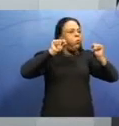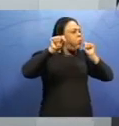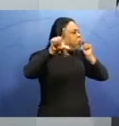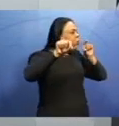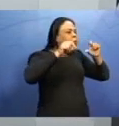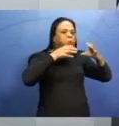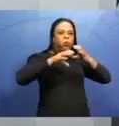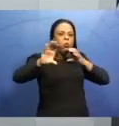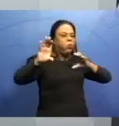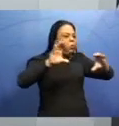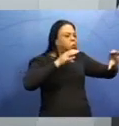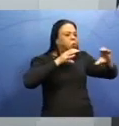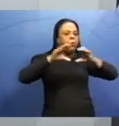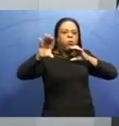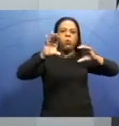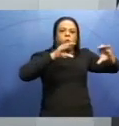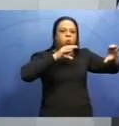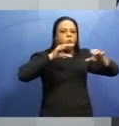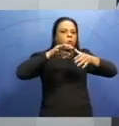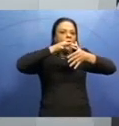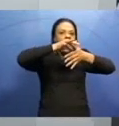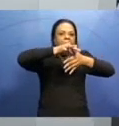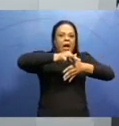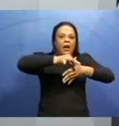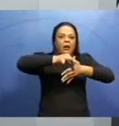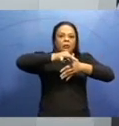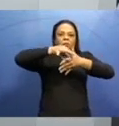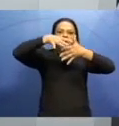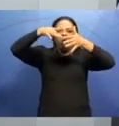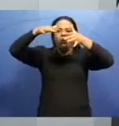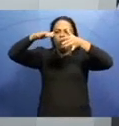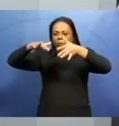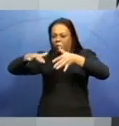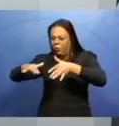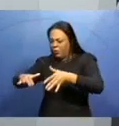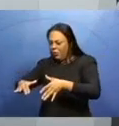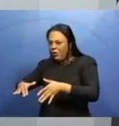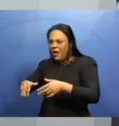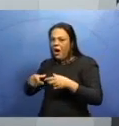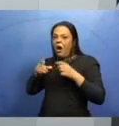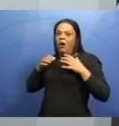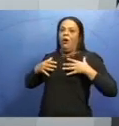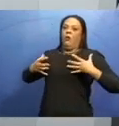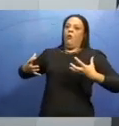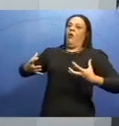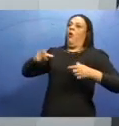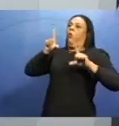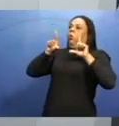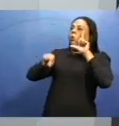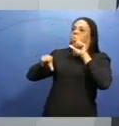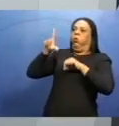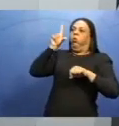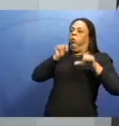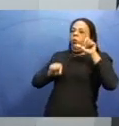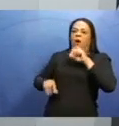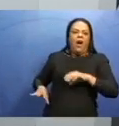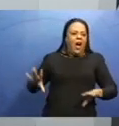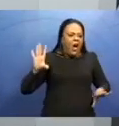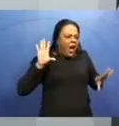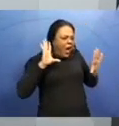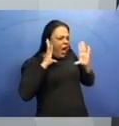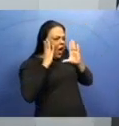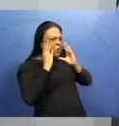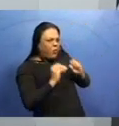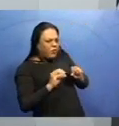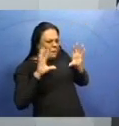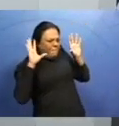a carne e ficou grasnando bem alto. A raposa, então, agarrou correndo a carne